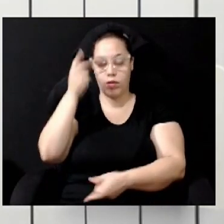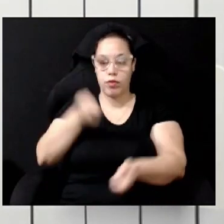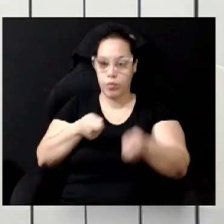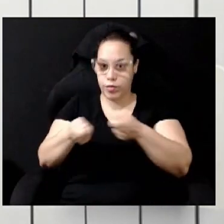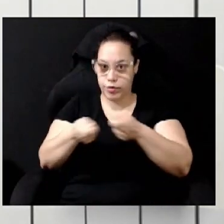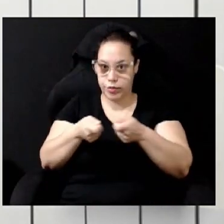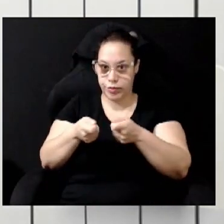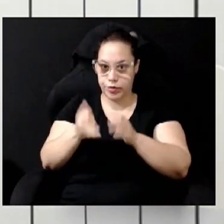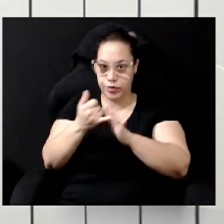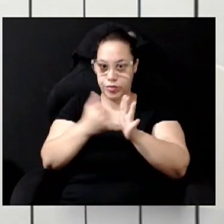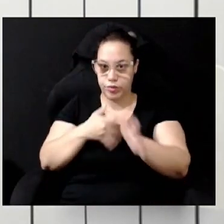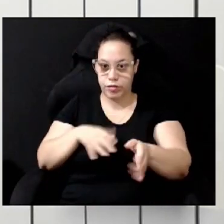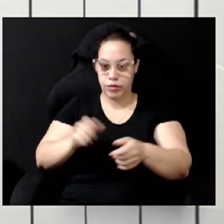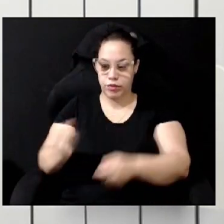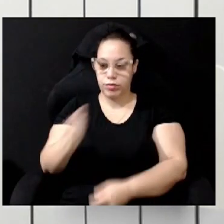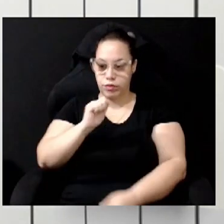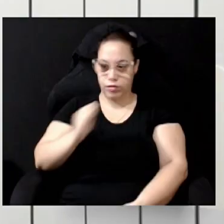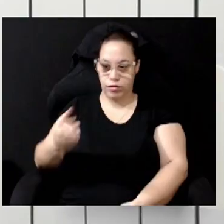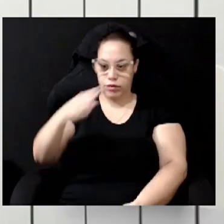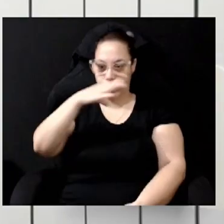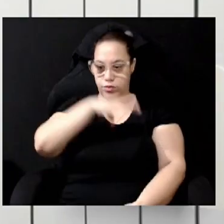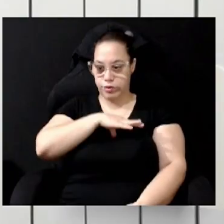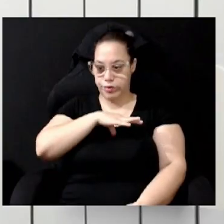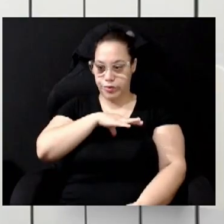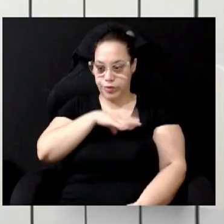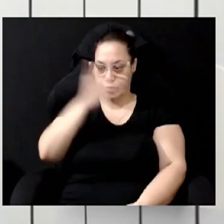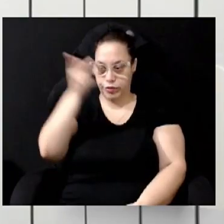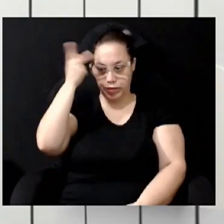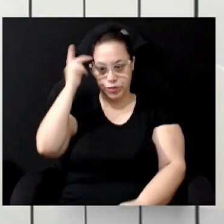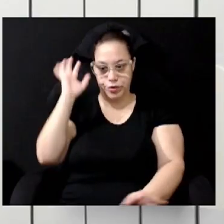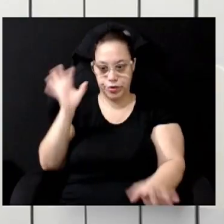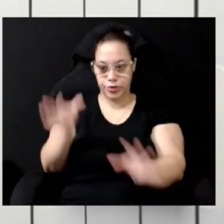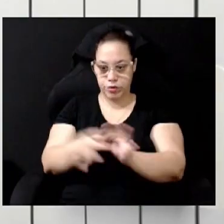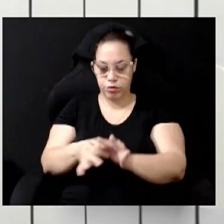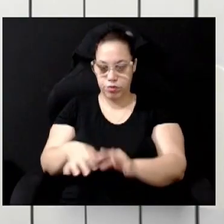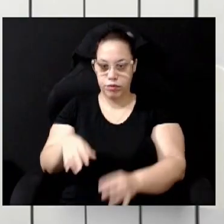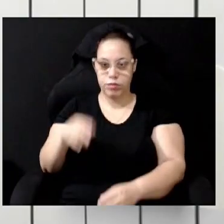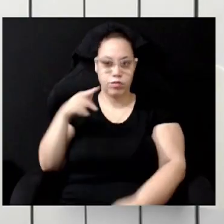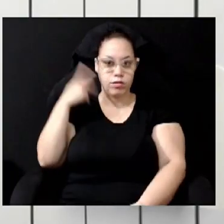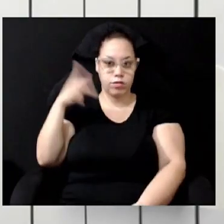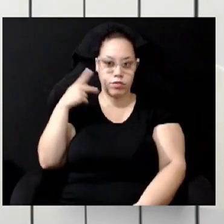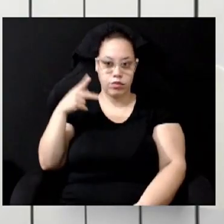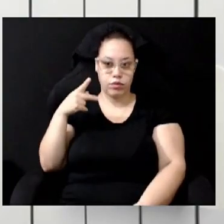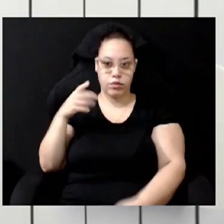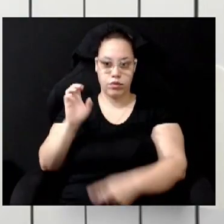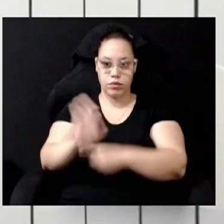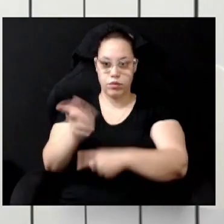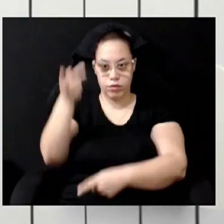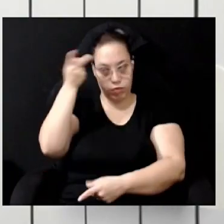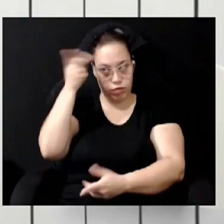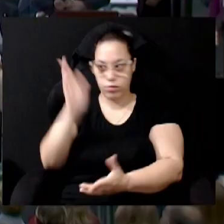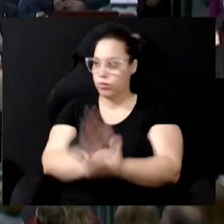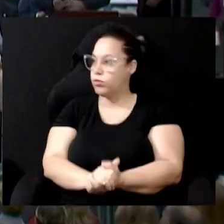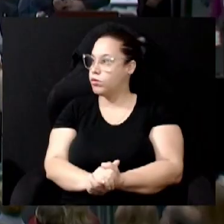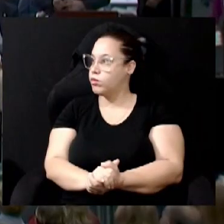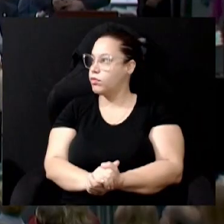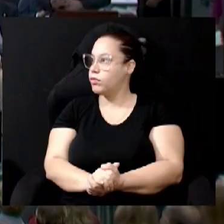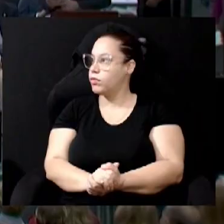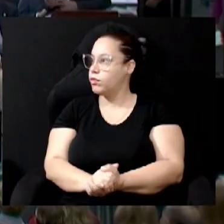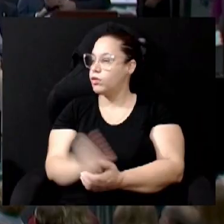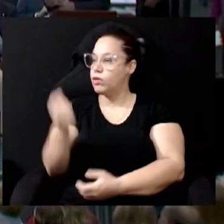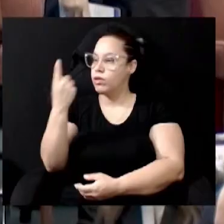Associação Paulista de Municípios e a União dos Vereadores do estado de São Paulo. O primeiro